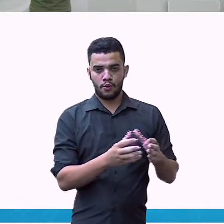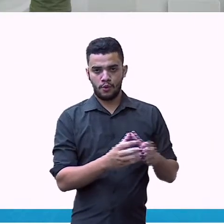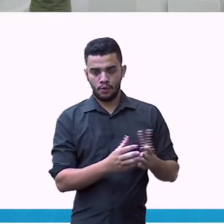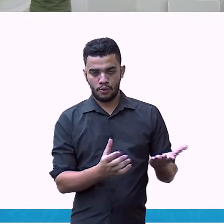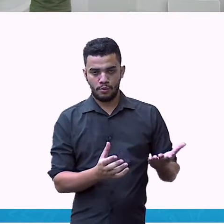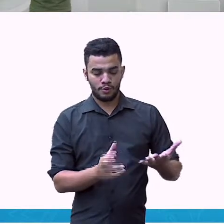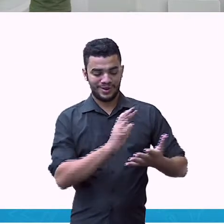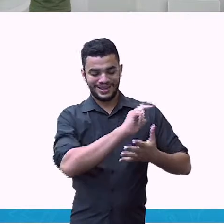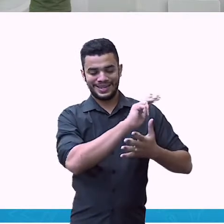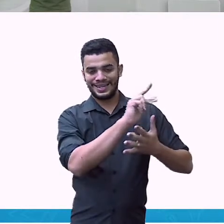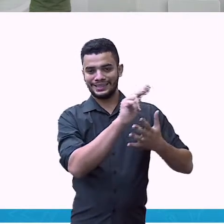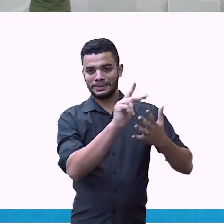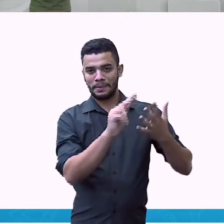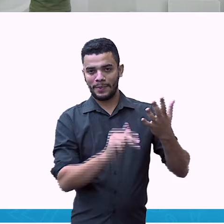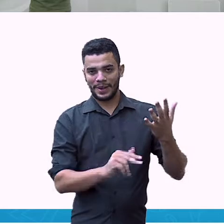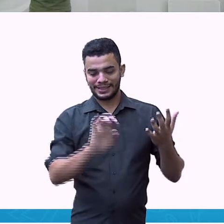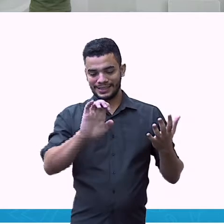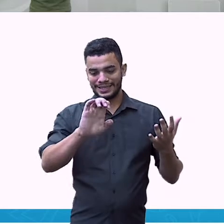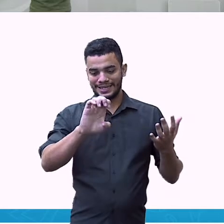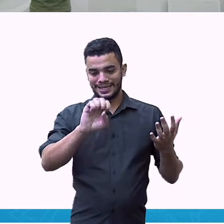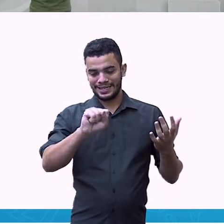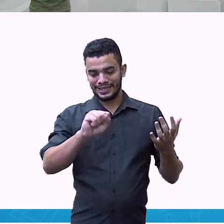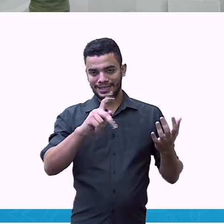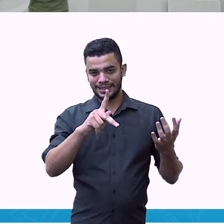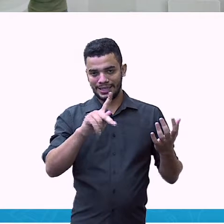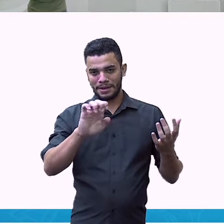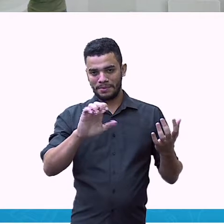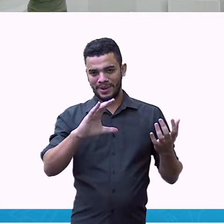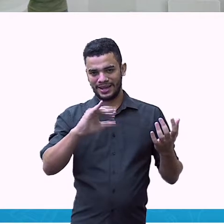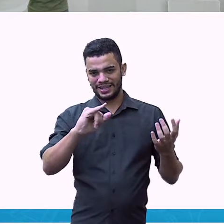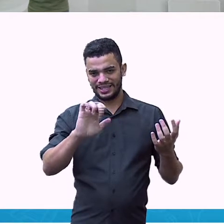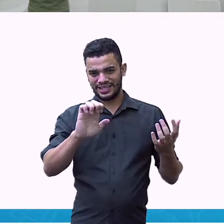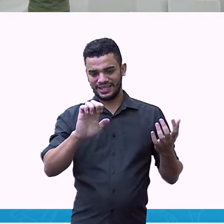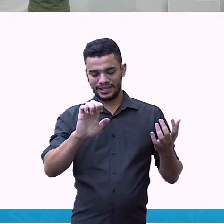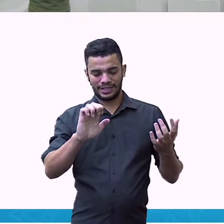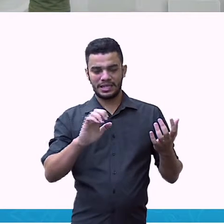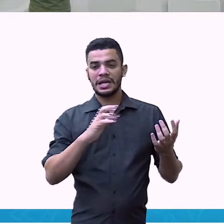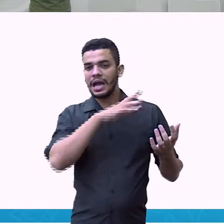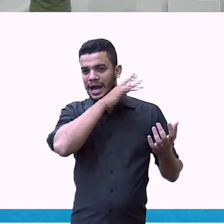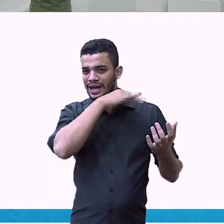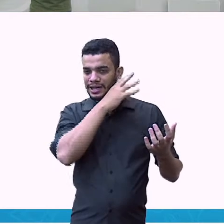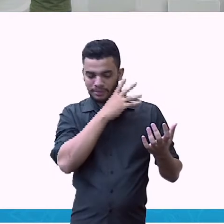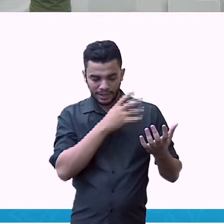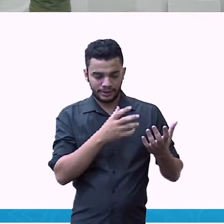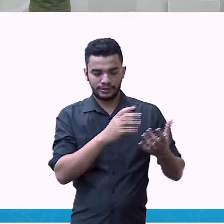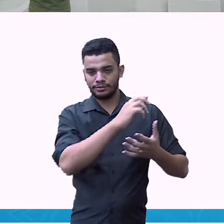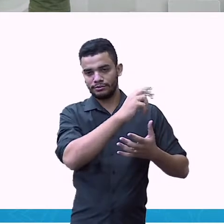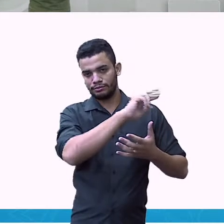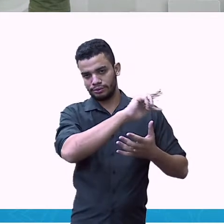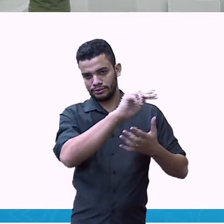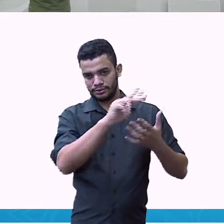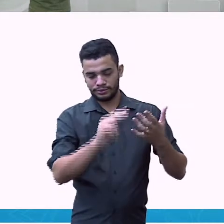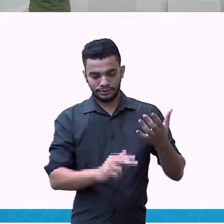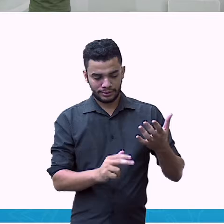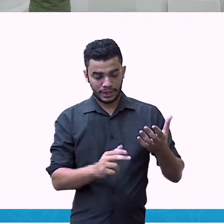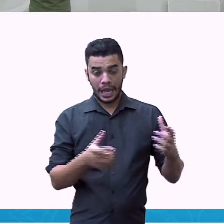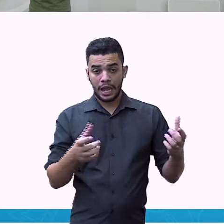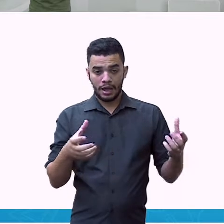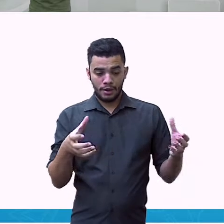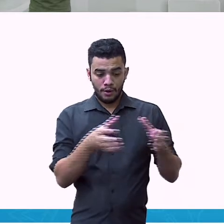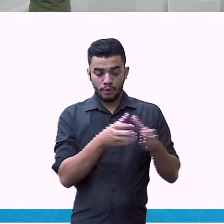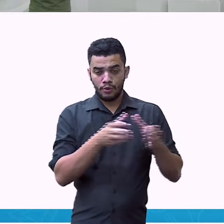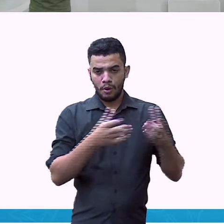extinção acontece de duas maneiras. A primeira, que ocorre pela